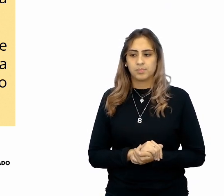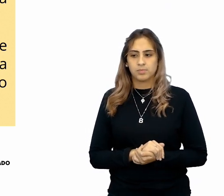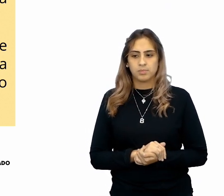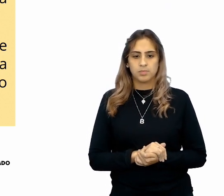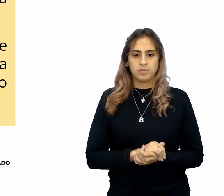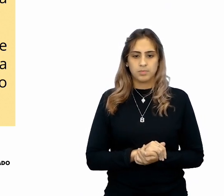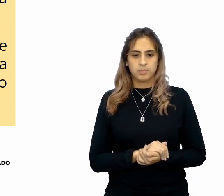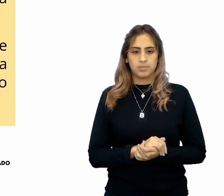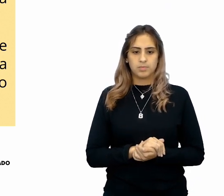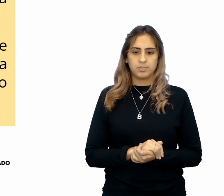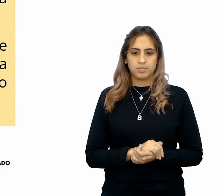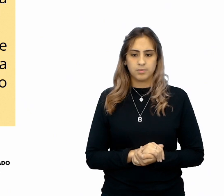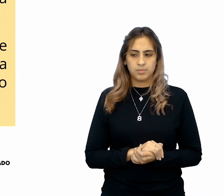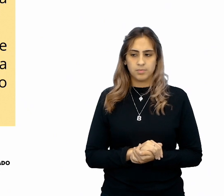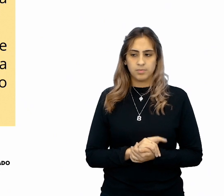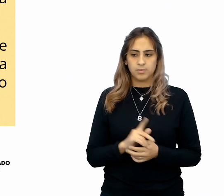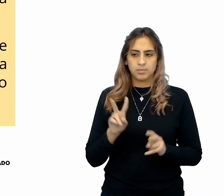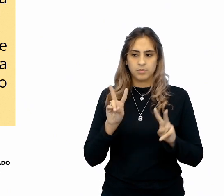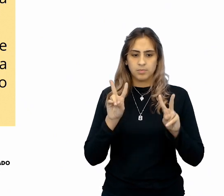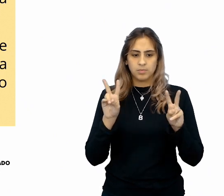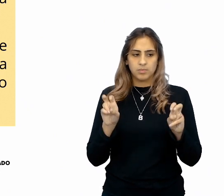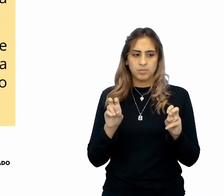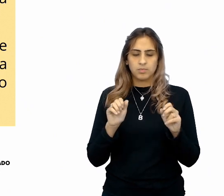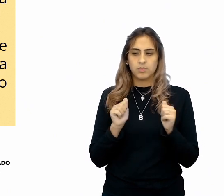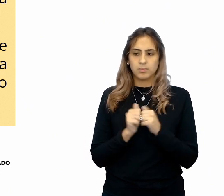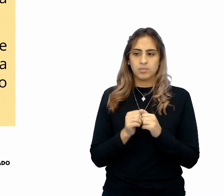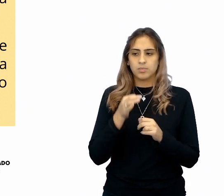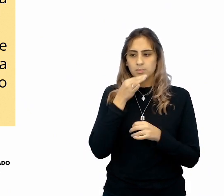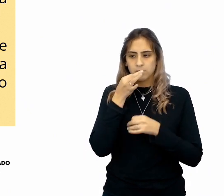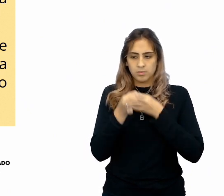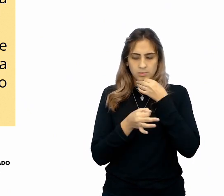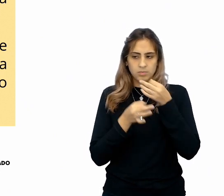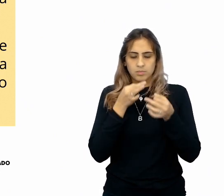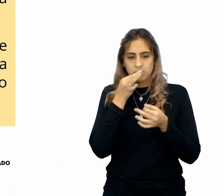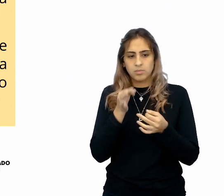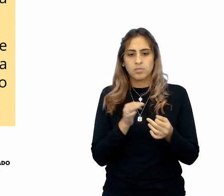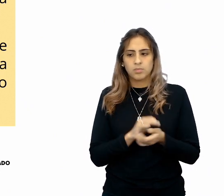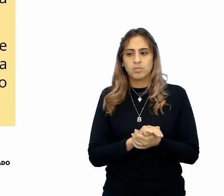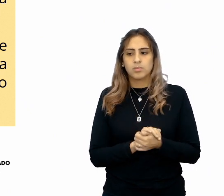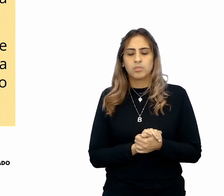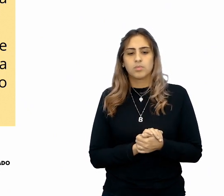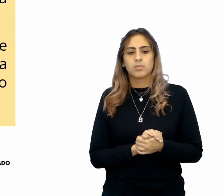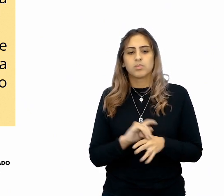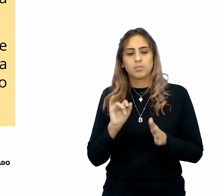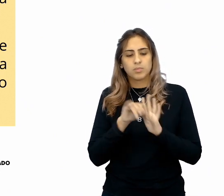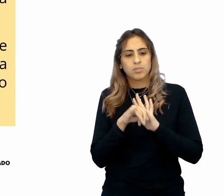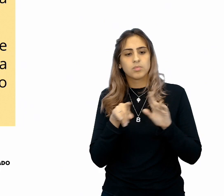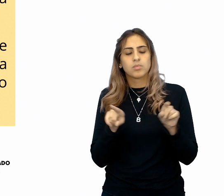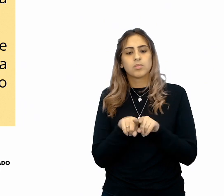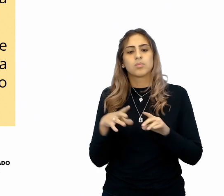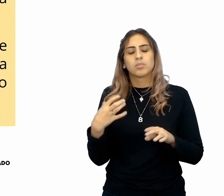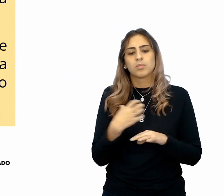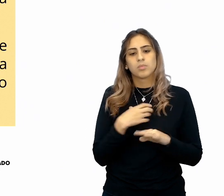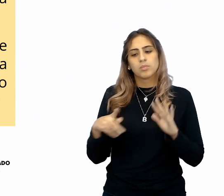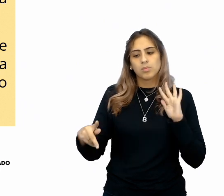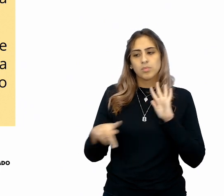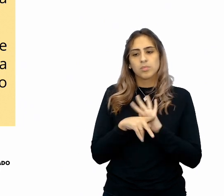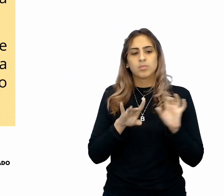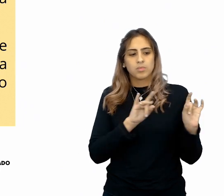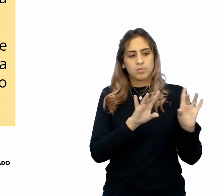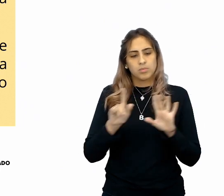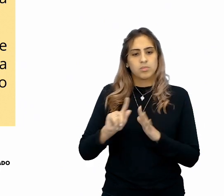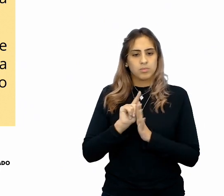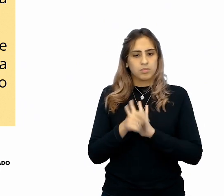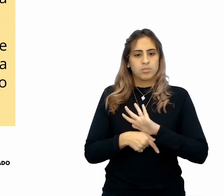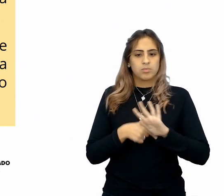situação comunicativa, o tema, o assunto, a estrutura composicional e o estilo próprio de cada